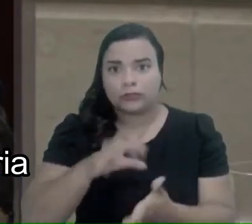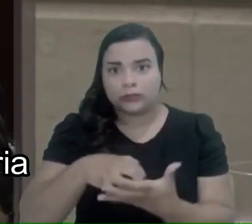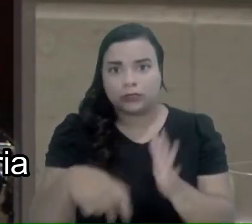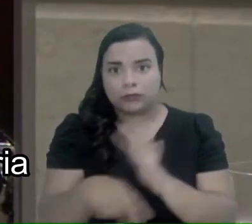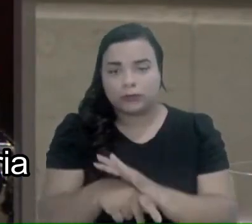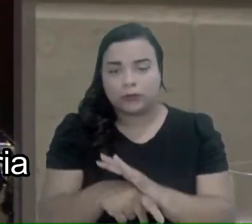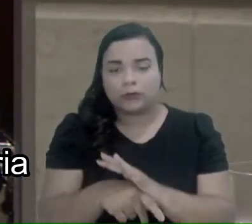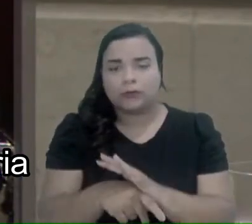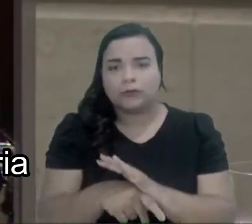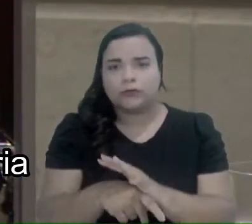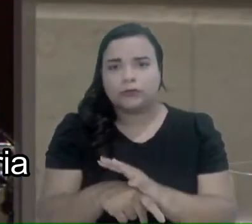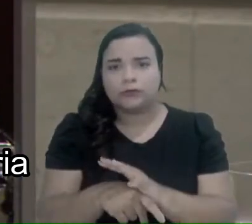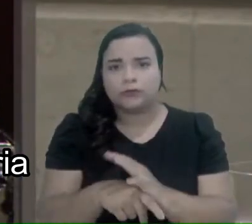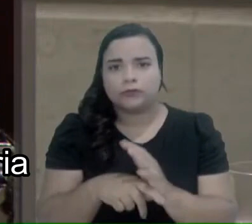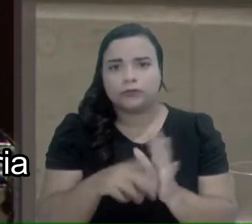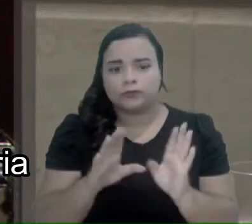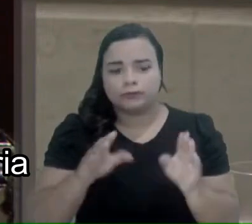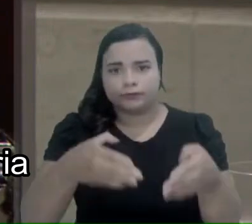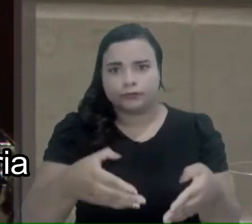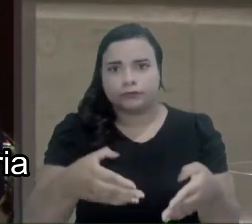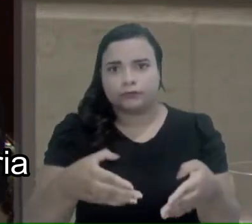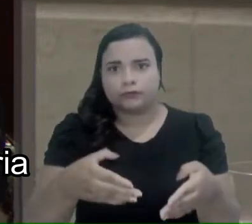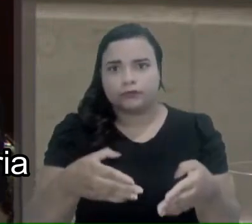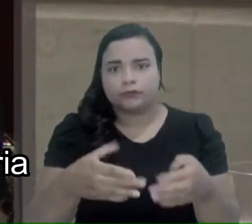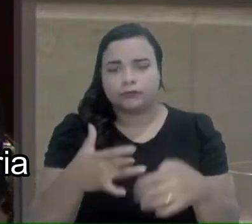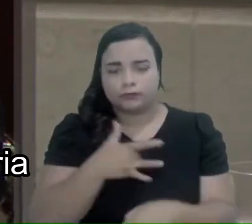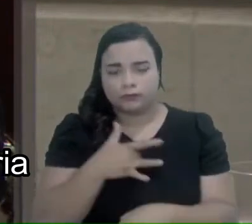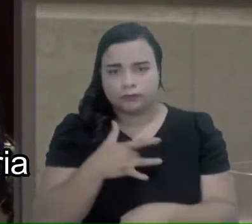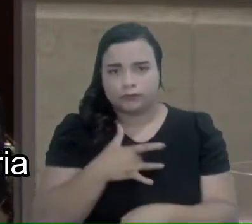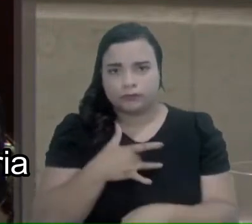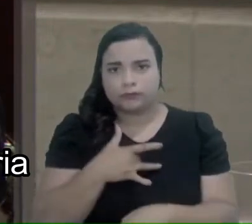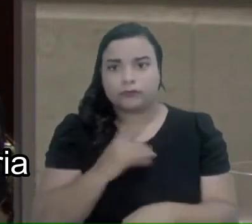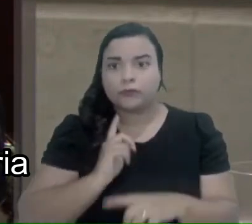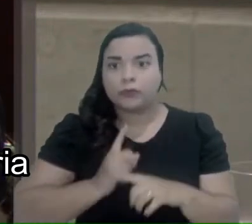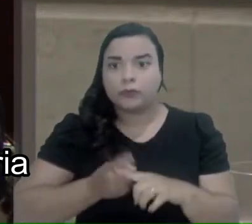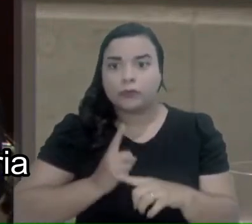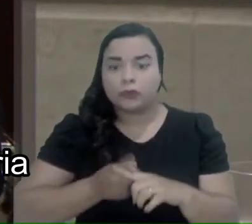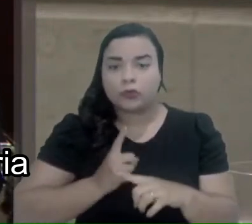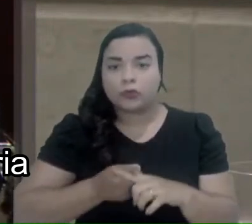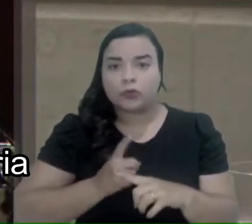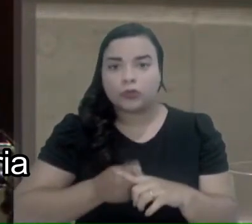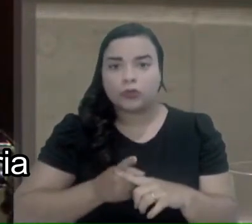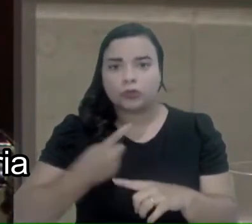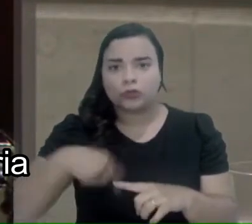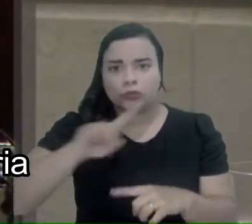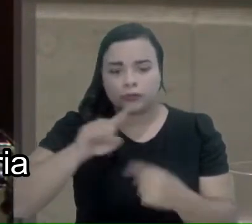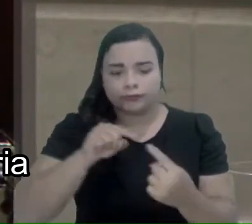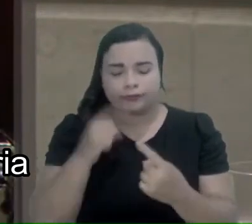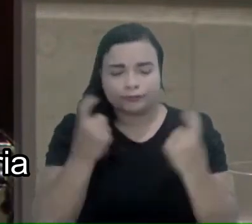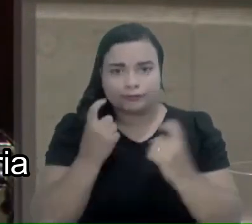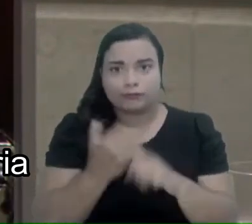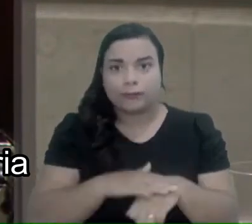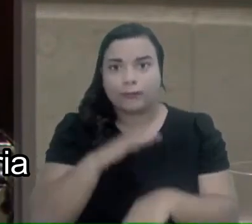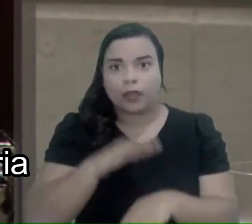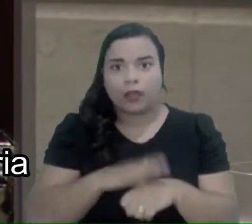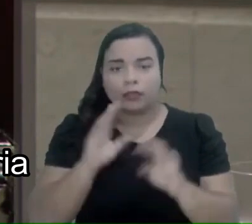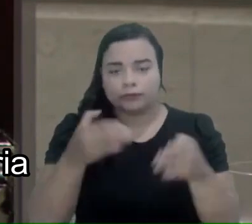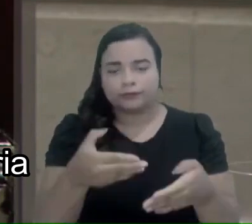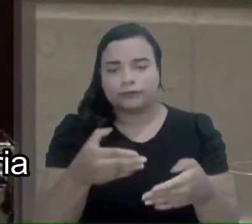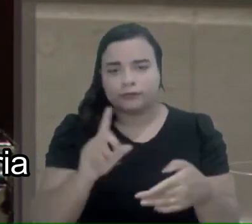com o recorte de tuberculose, porque era a nossa maior preocupação. Pode passar, por favor?